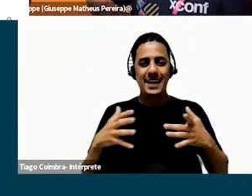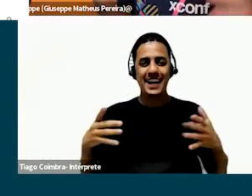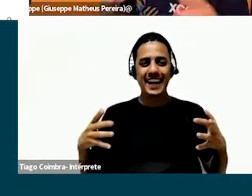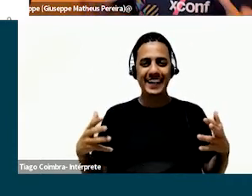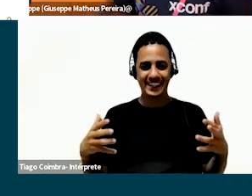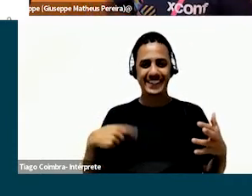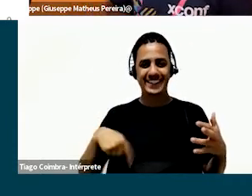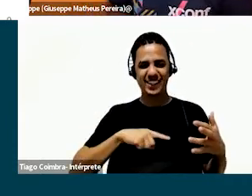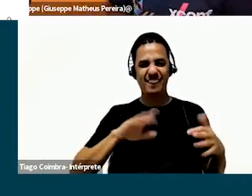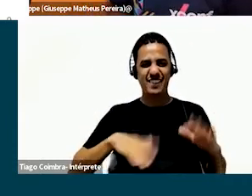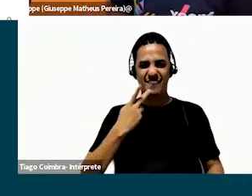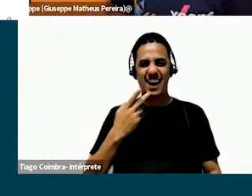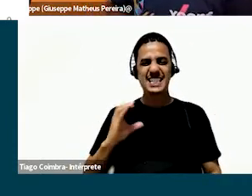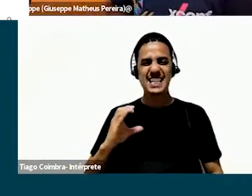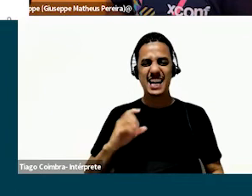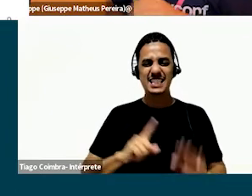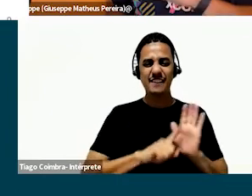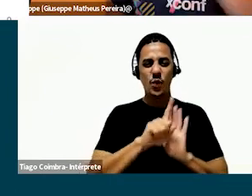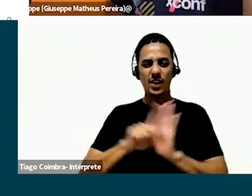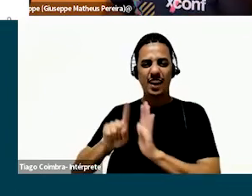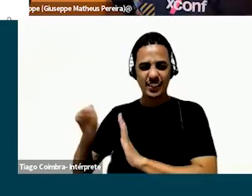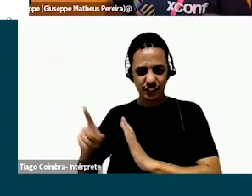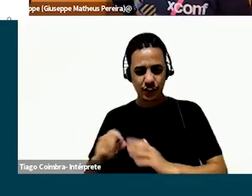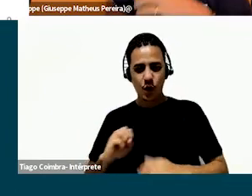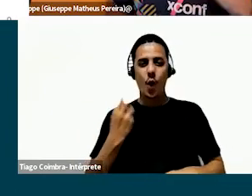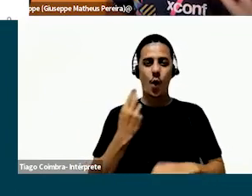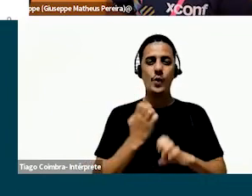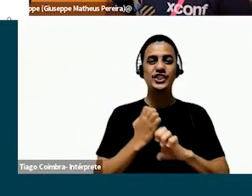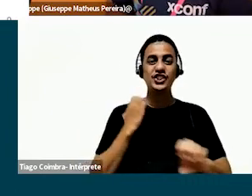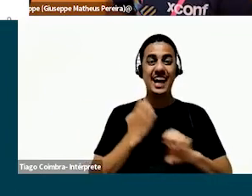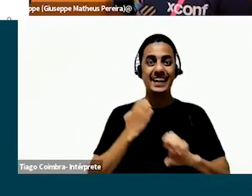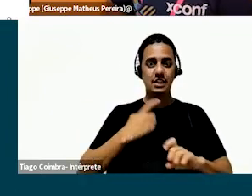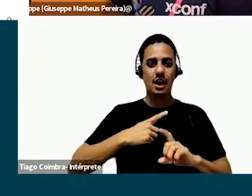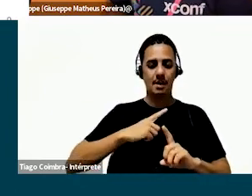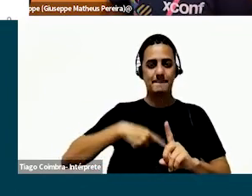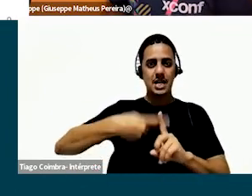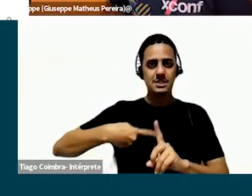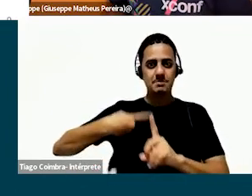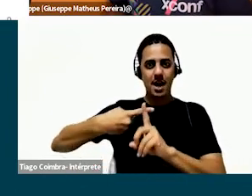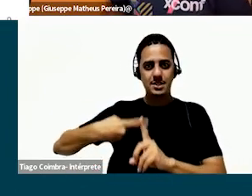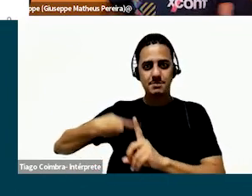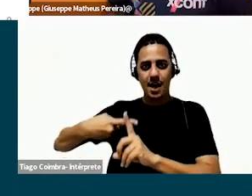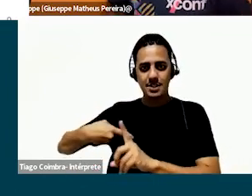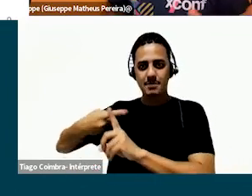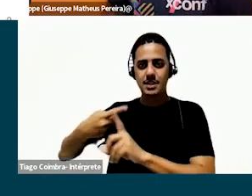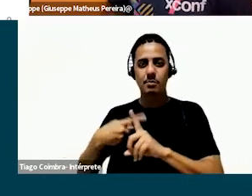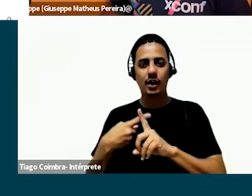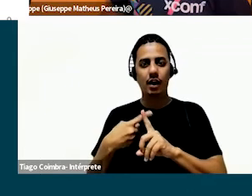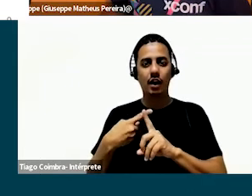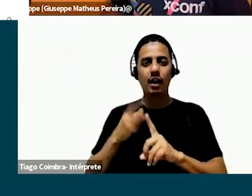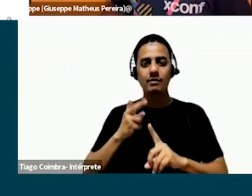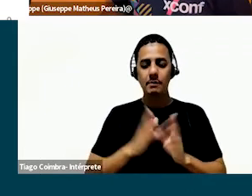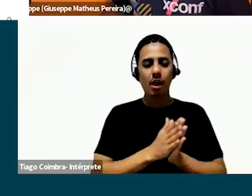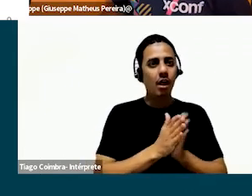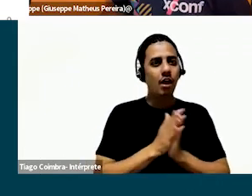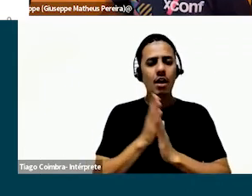aquela ciência de foguete que a gente chama às vezes, né? Ou over-engineer, né? Engenharia demais, né? Por causa dessas